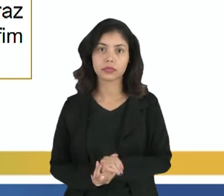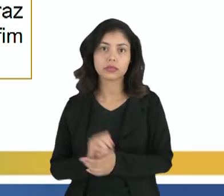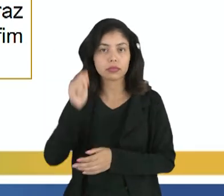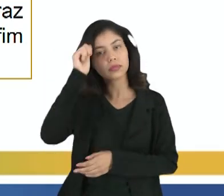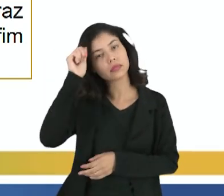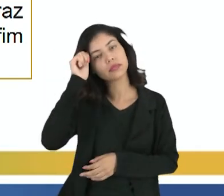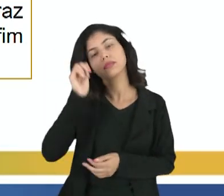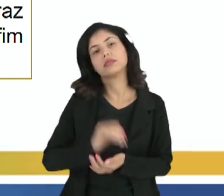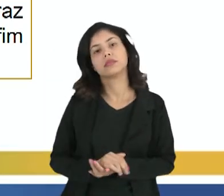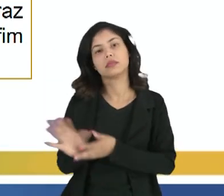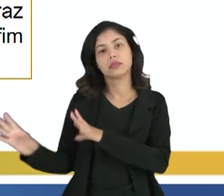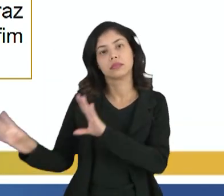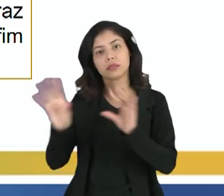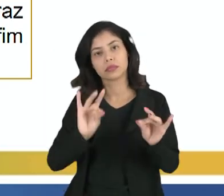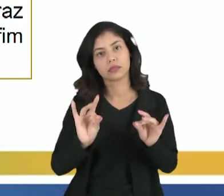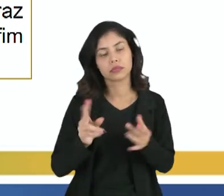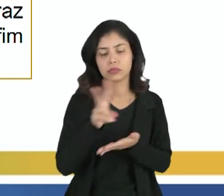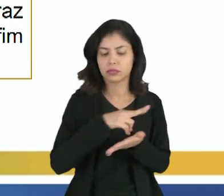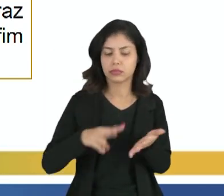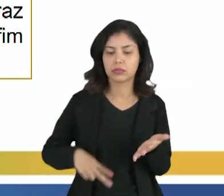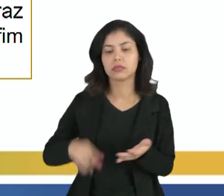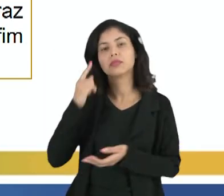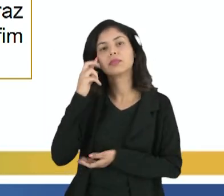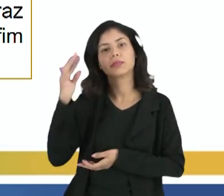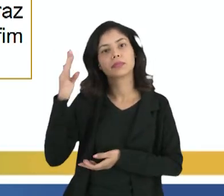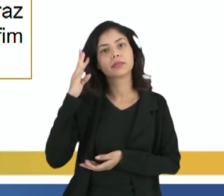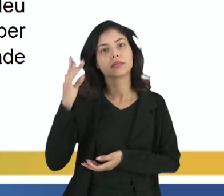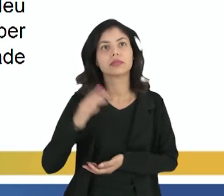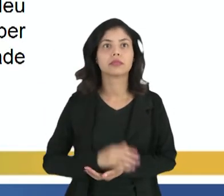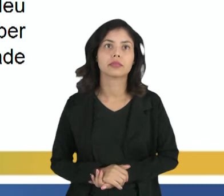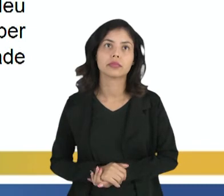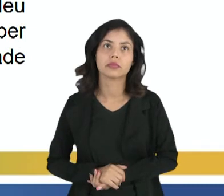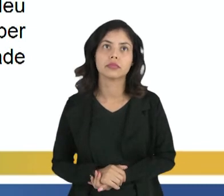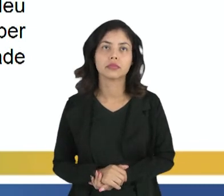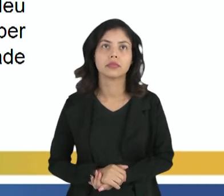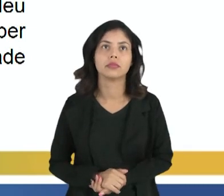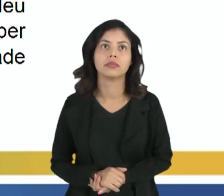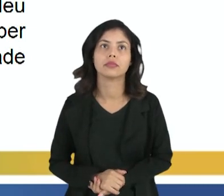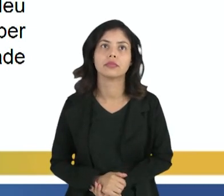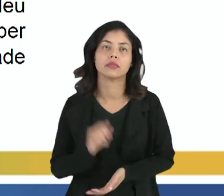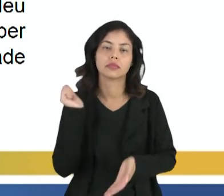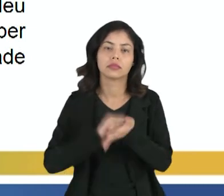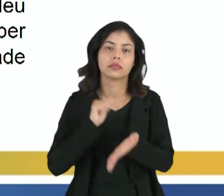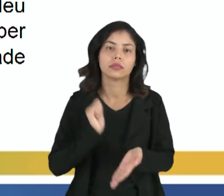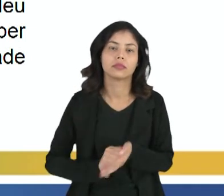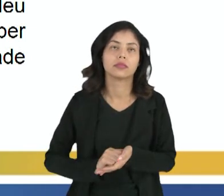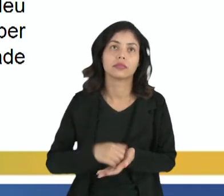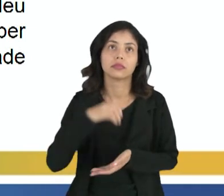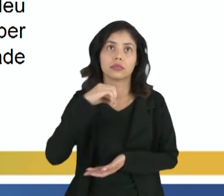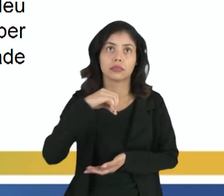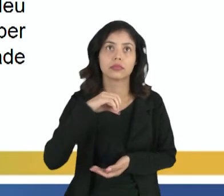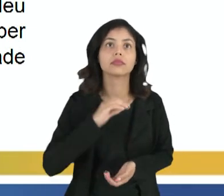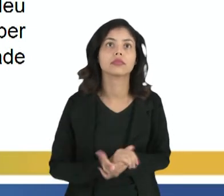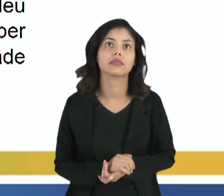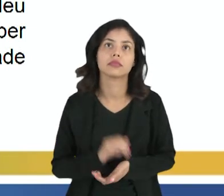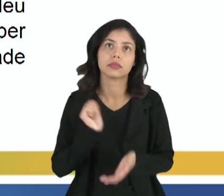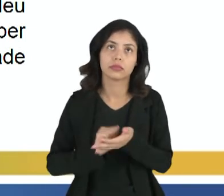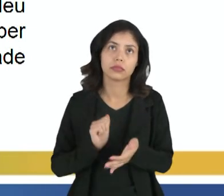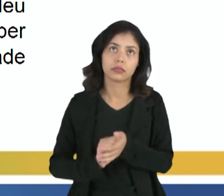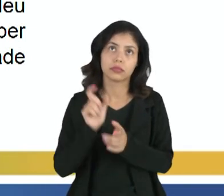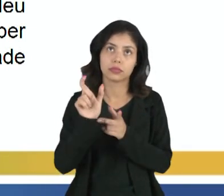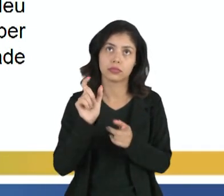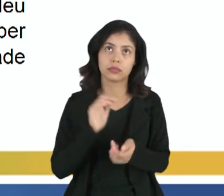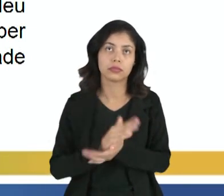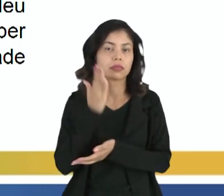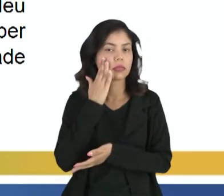autora foi justamente levar os leitores a uma reflexão. Dica 9. Escrever com suas palavras o